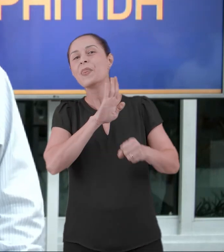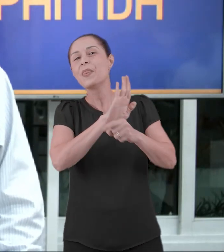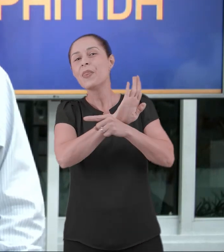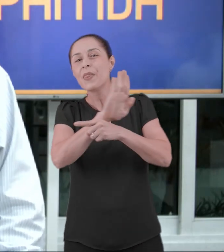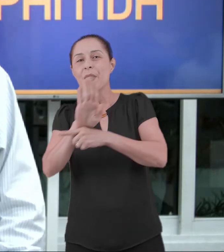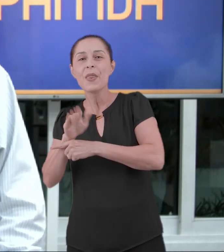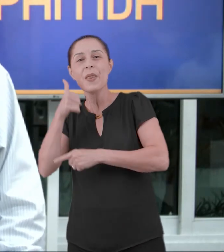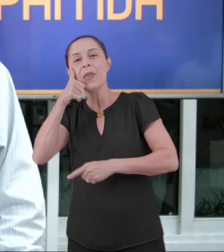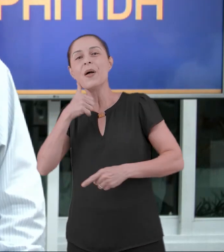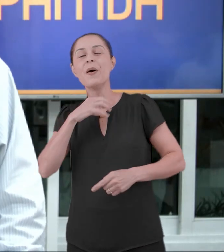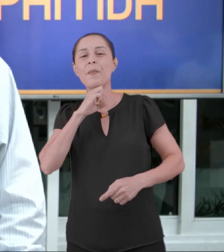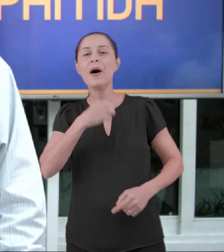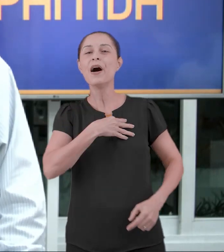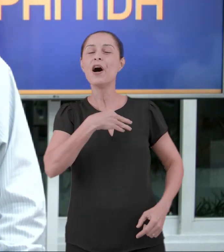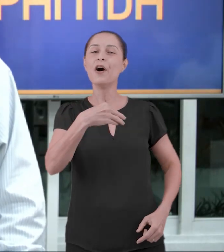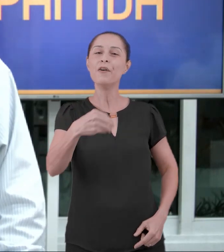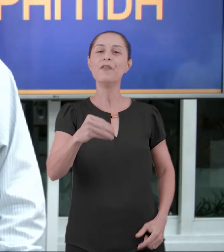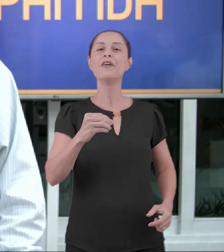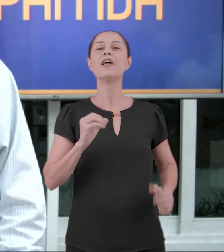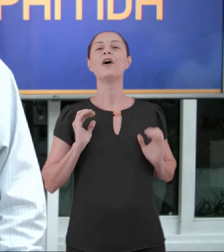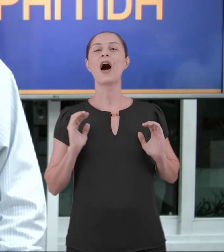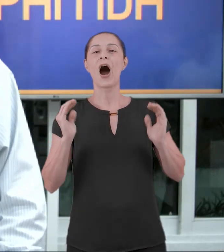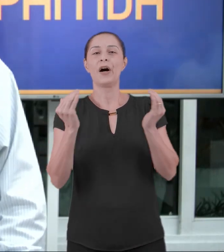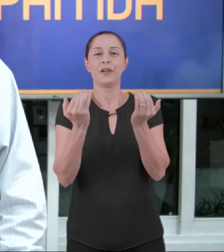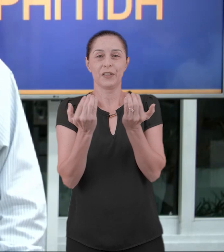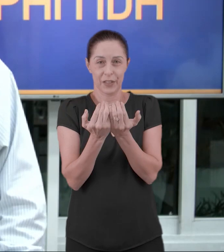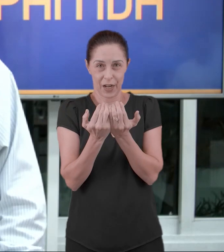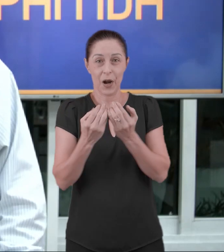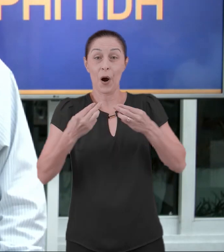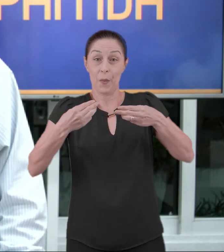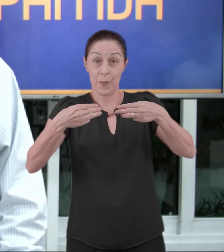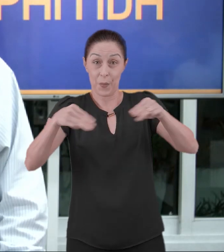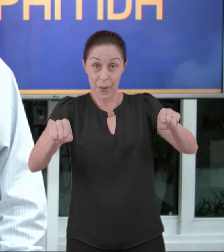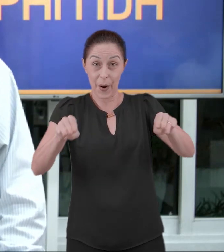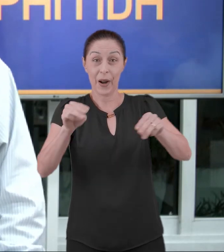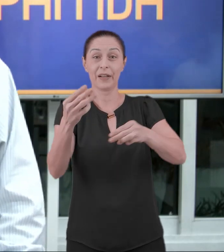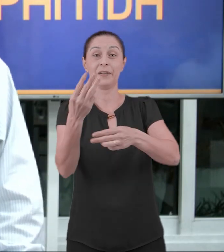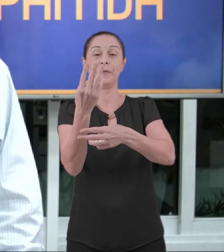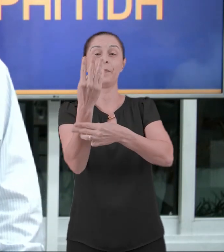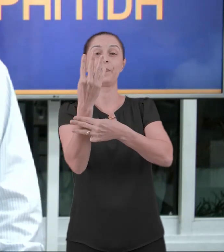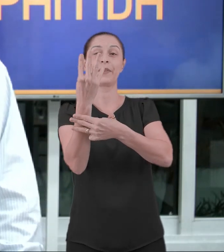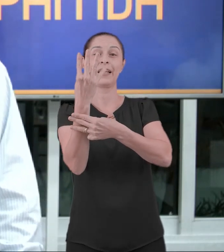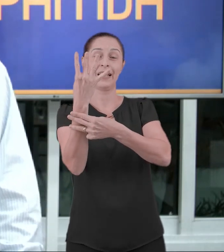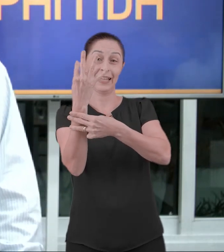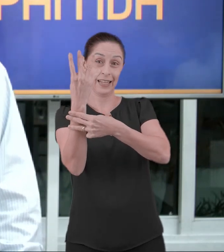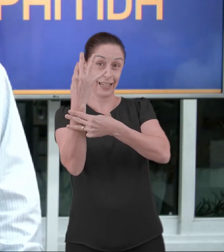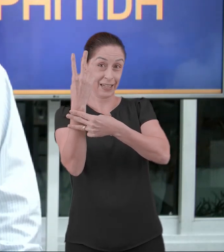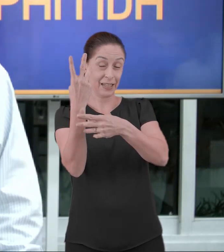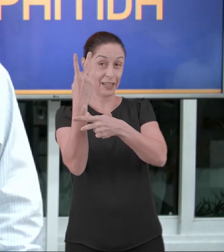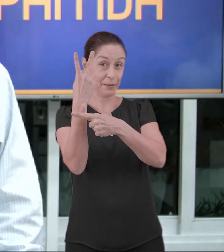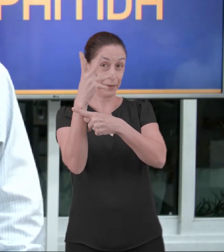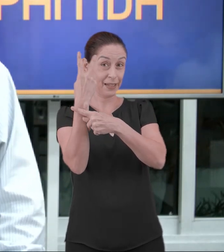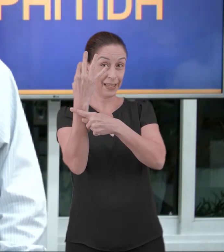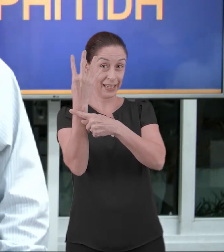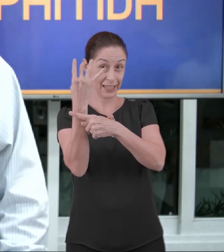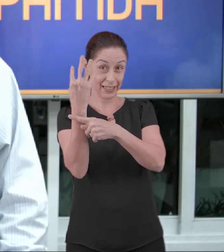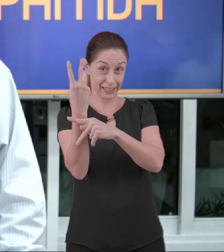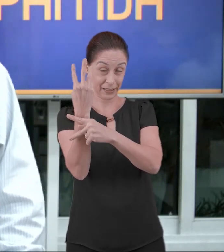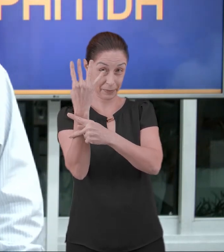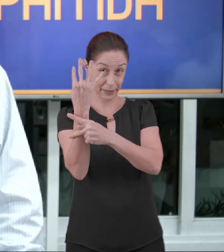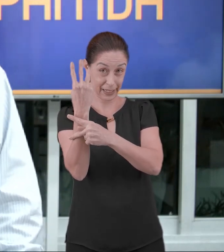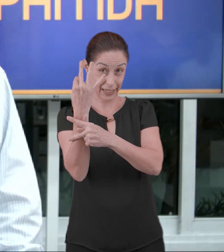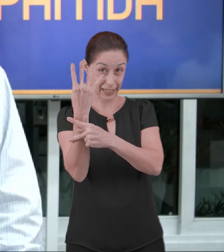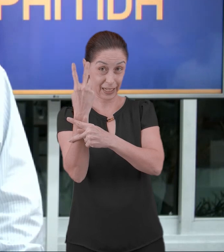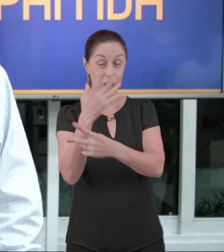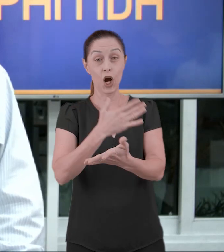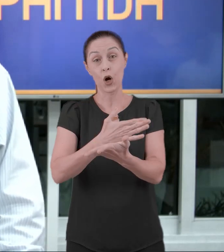de Autistas. Esse é um ministério da Igreja Presbiteriana de Pinheiros e que já existe desde o final do